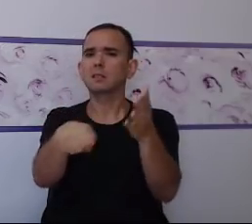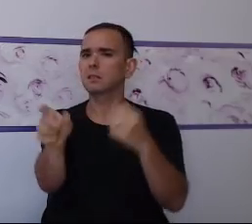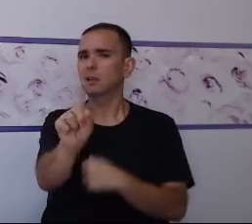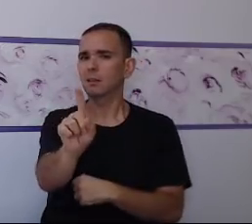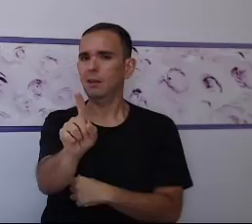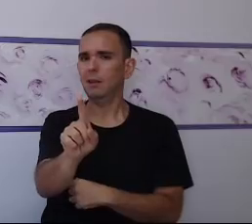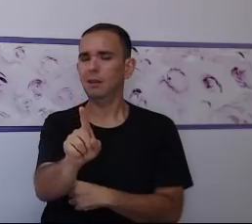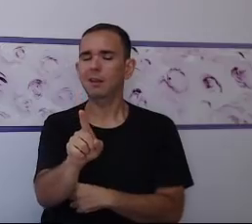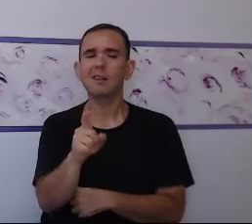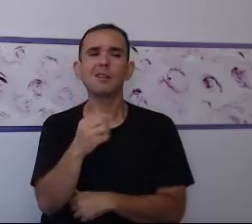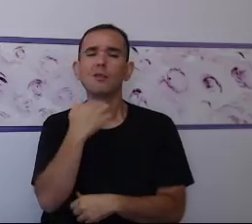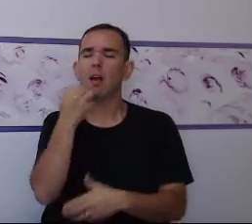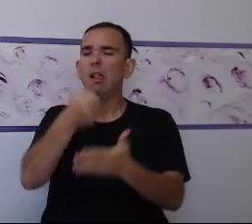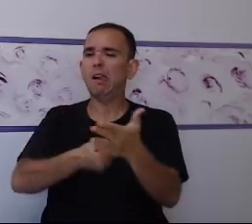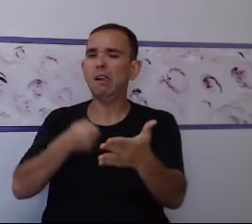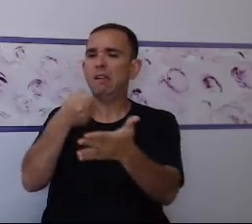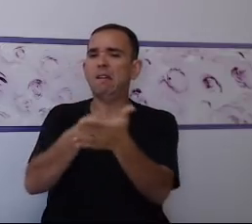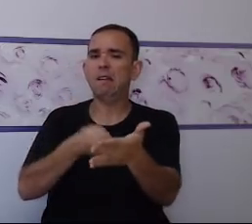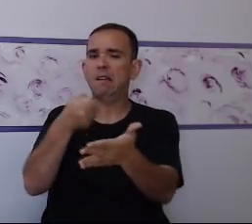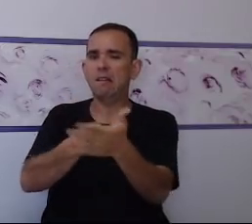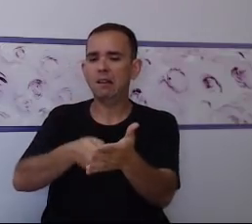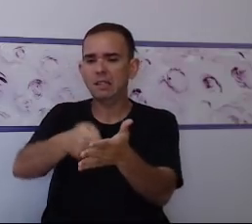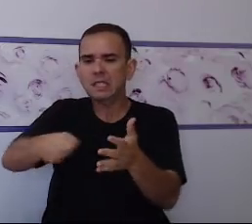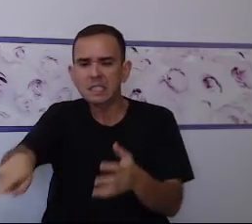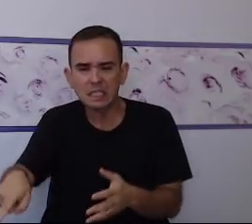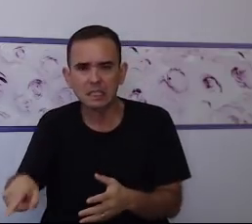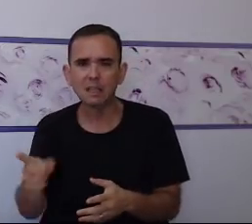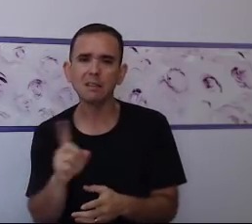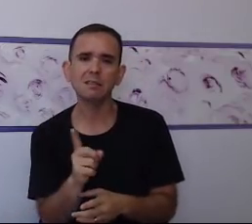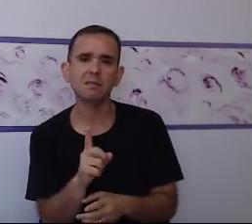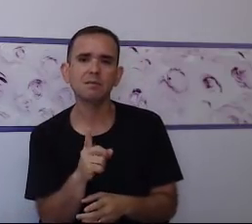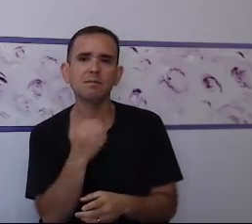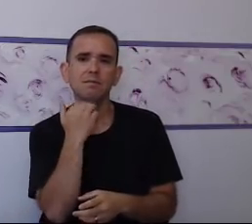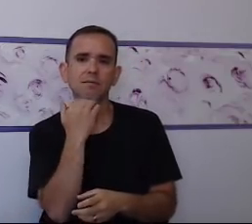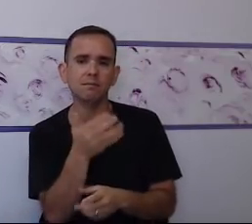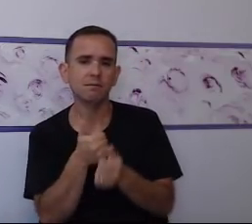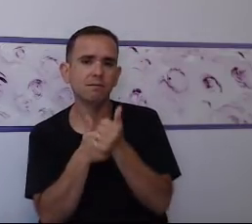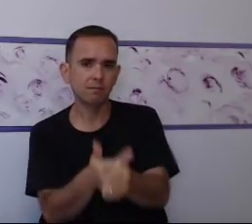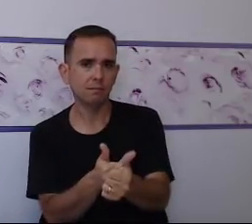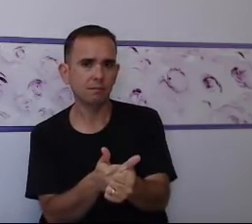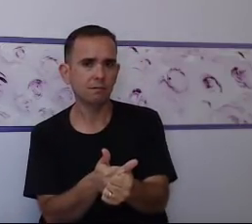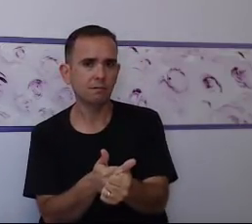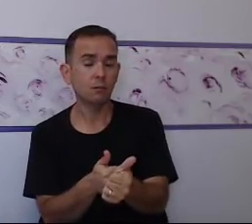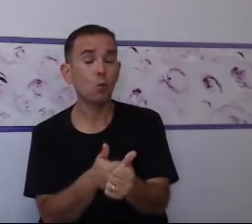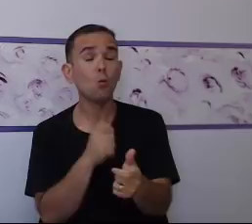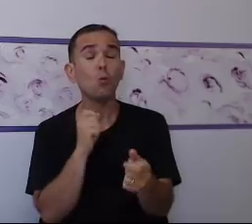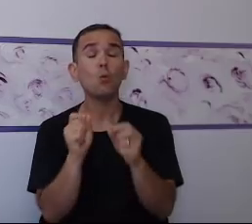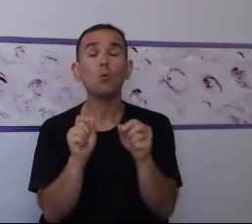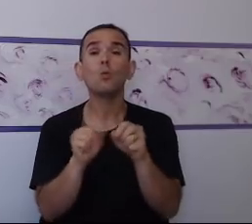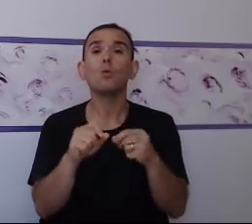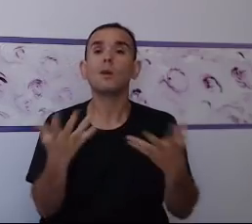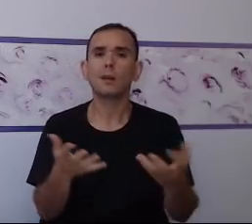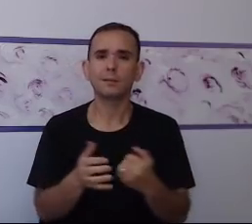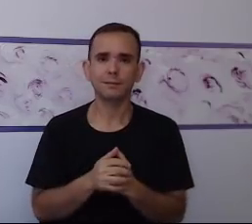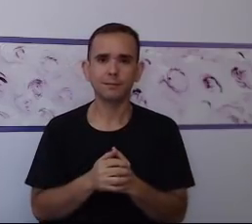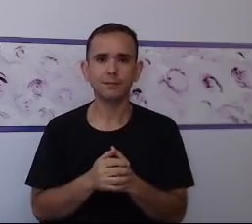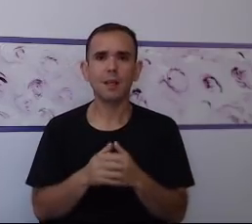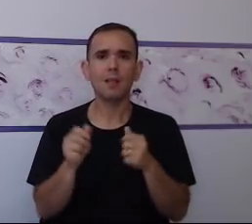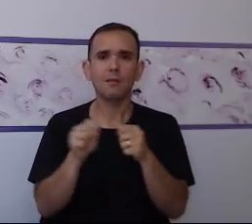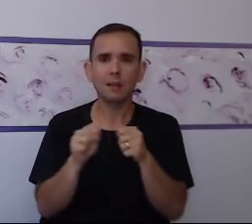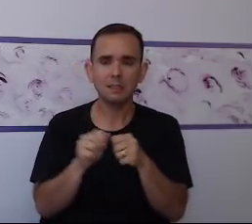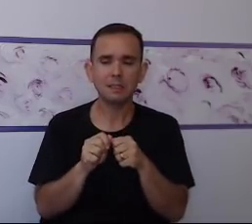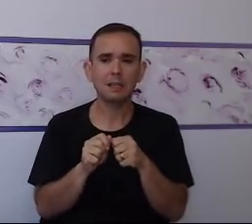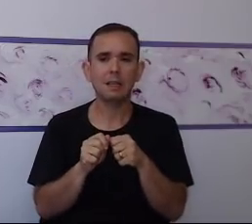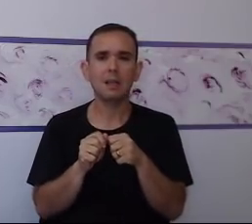Então, a gente não vai ficar insistindo na escrita, sendo que o aluno não vai acompanhar. O que a gente vai ter que fazer?